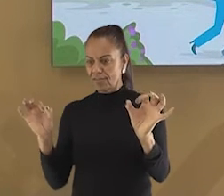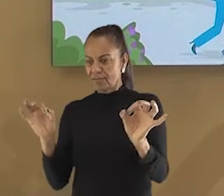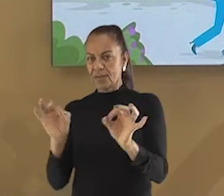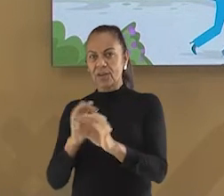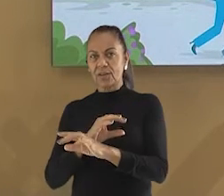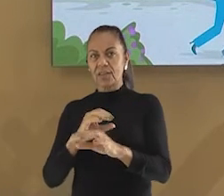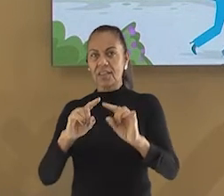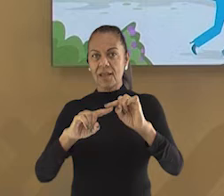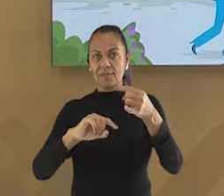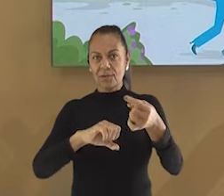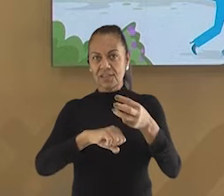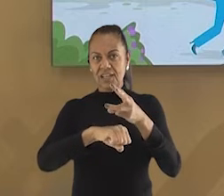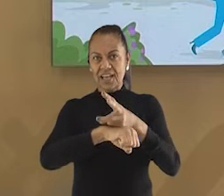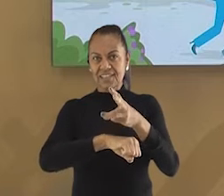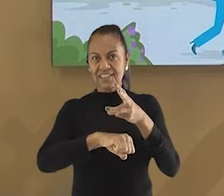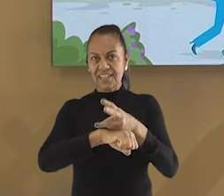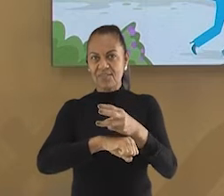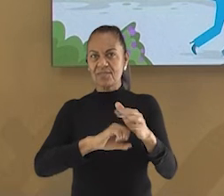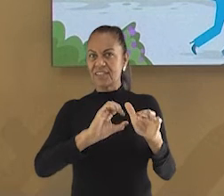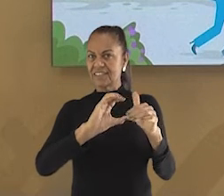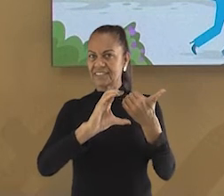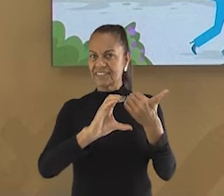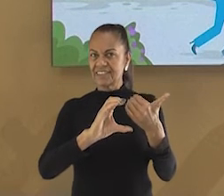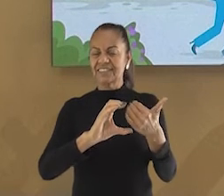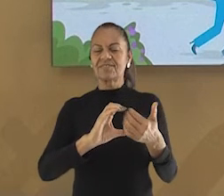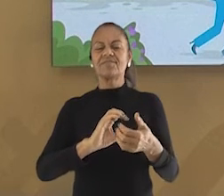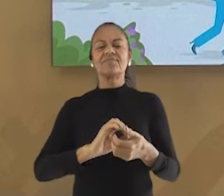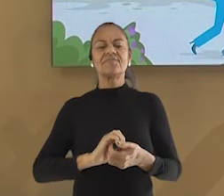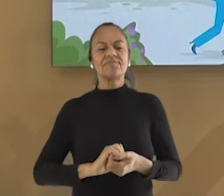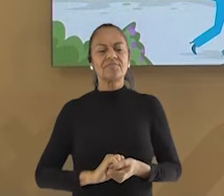foto de tudo pronto pra gente pelo WhatsApp, combinado?